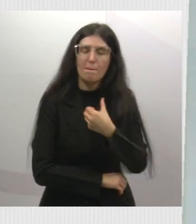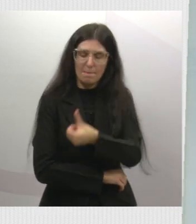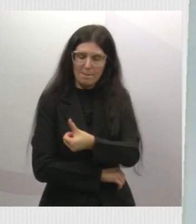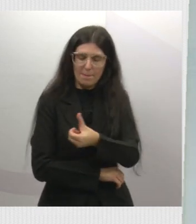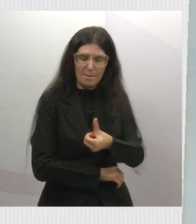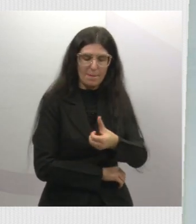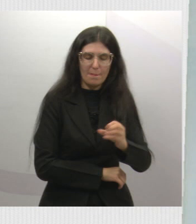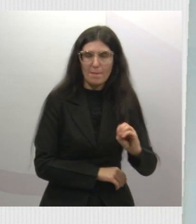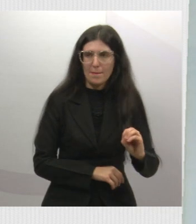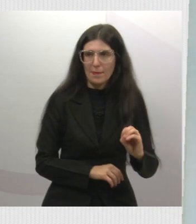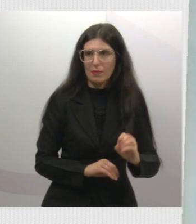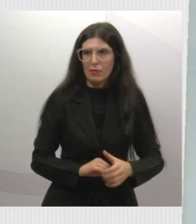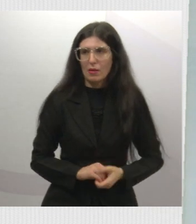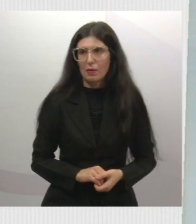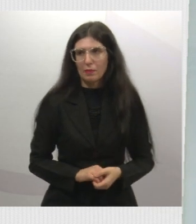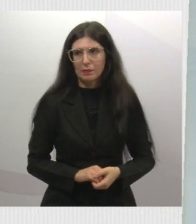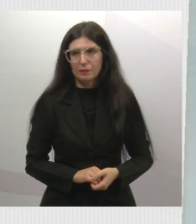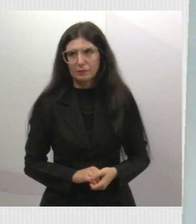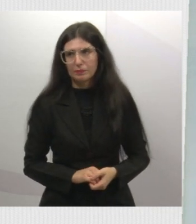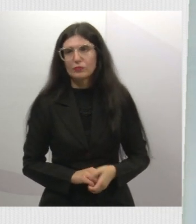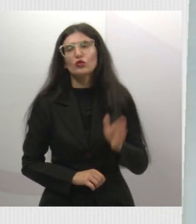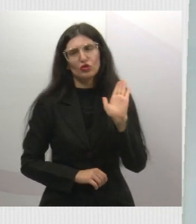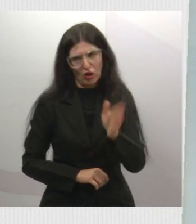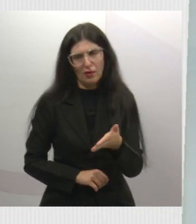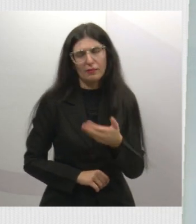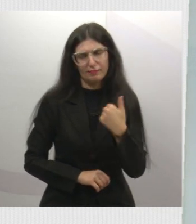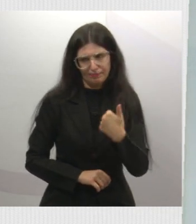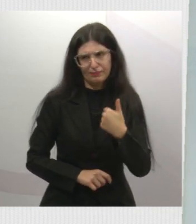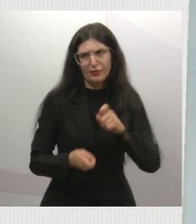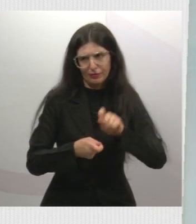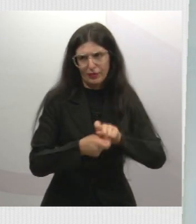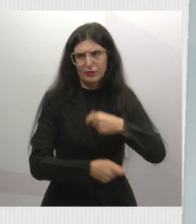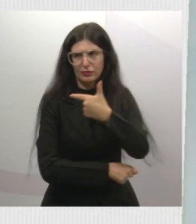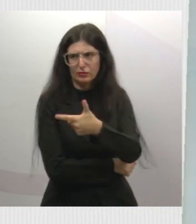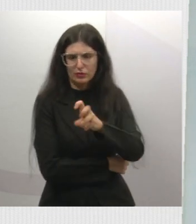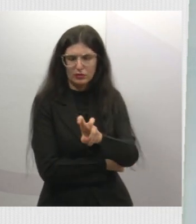33.660.000, e realizado